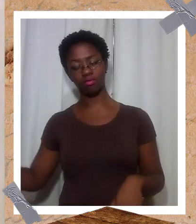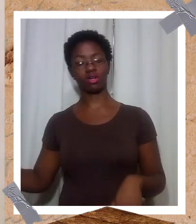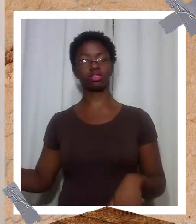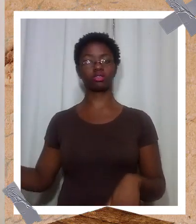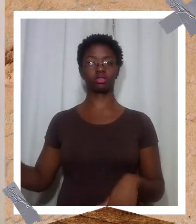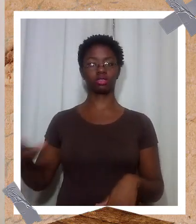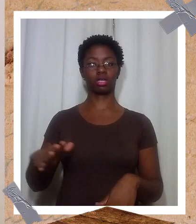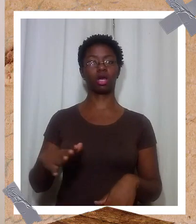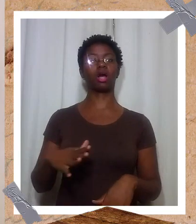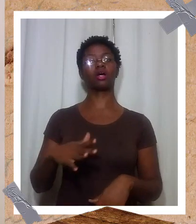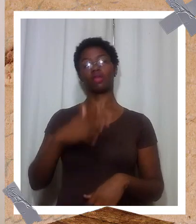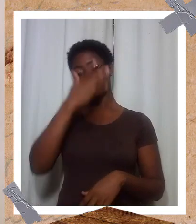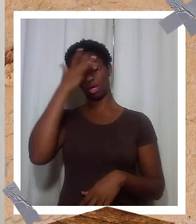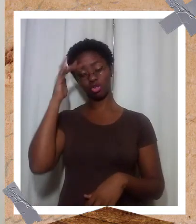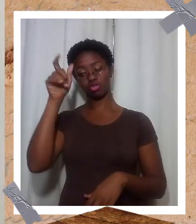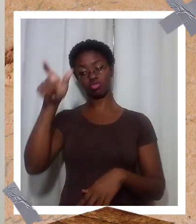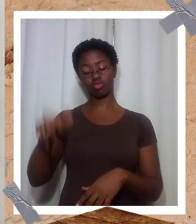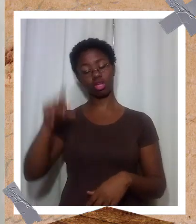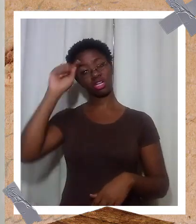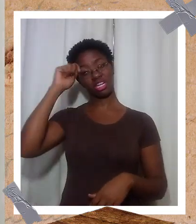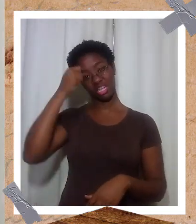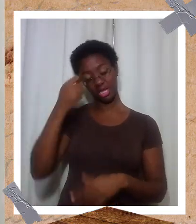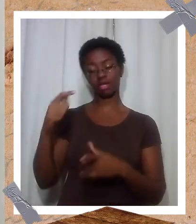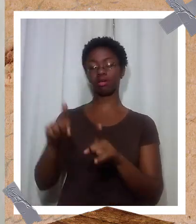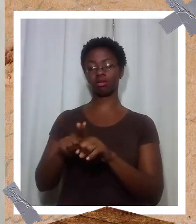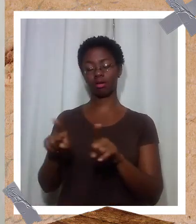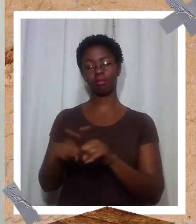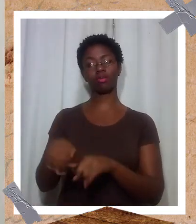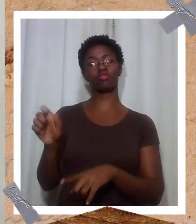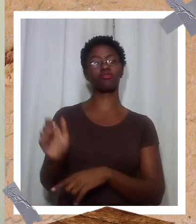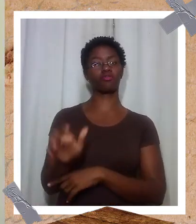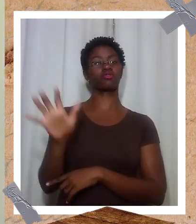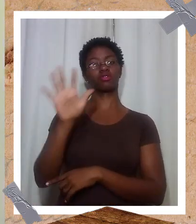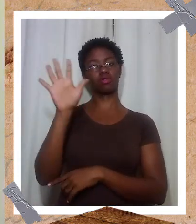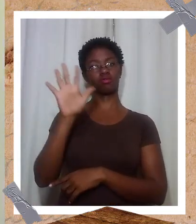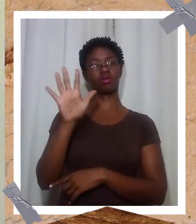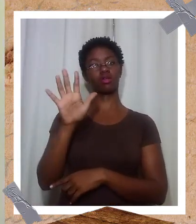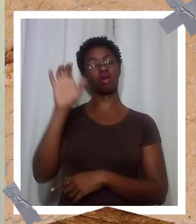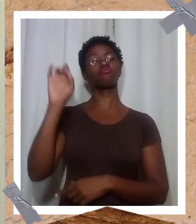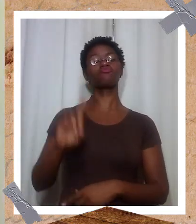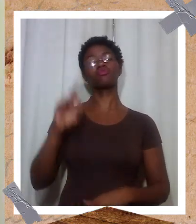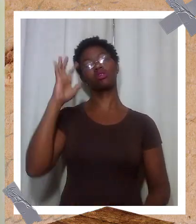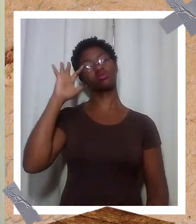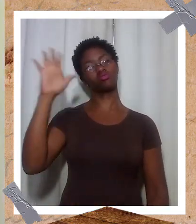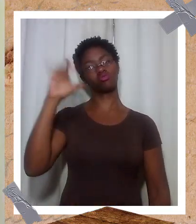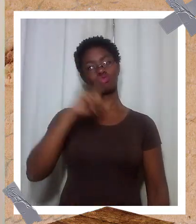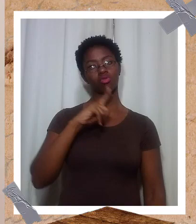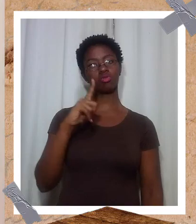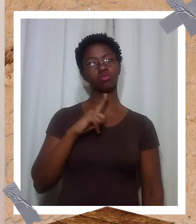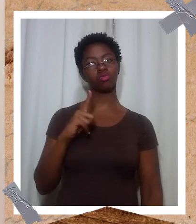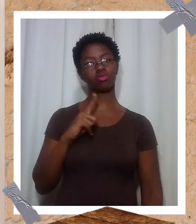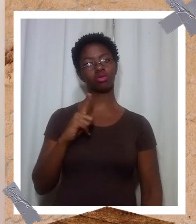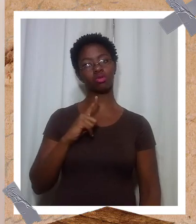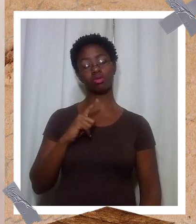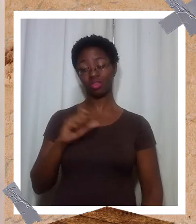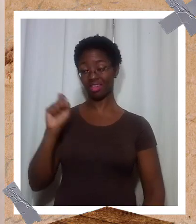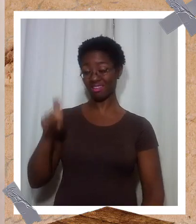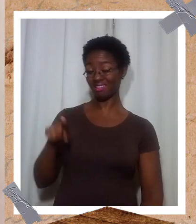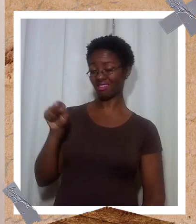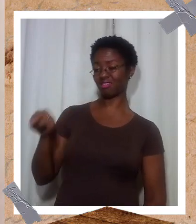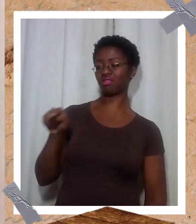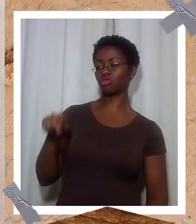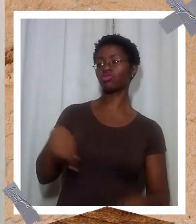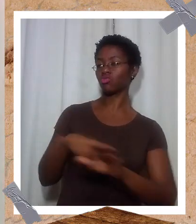de quem é morador, negro e pobre de favela, é o direito de sonhar. Eu acho que isso que tudo que você